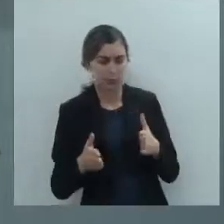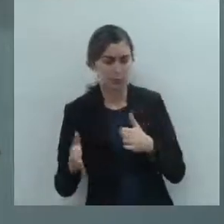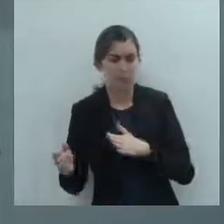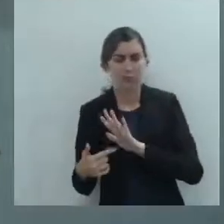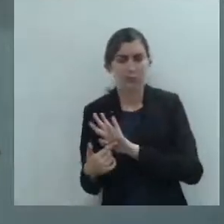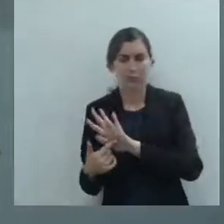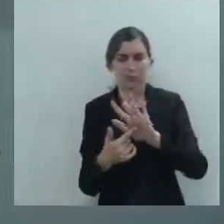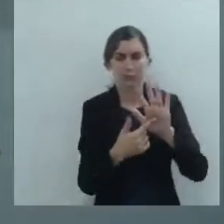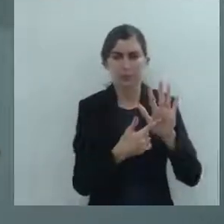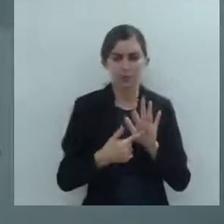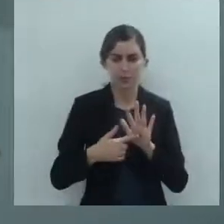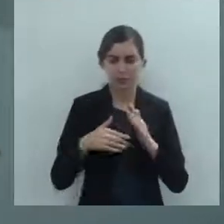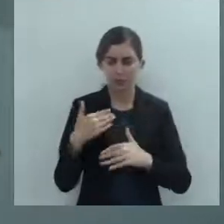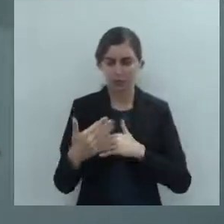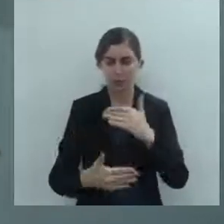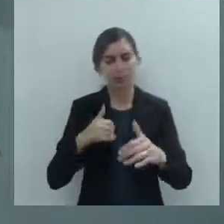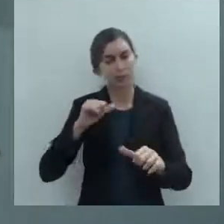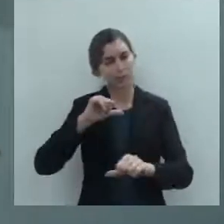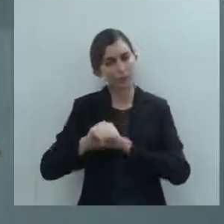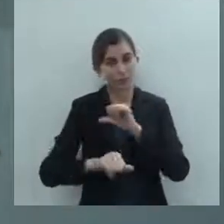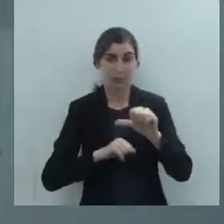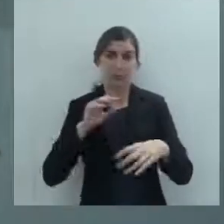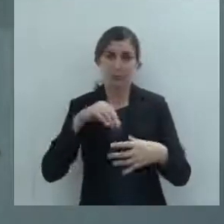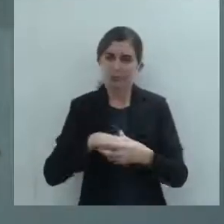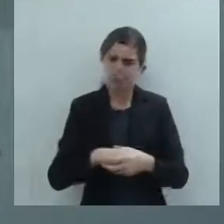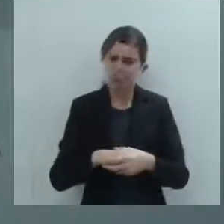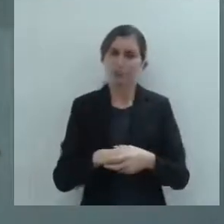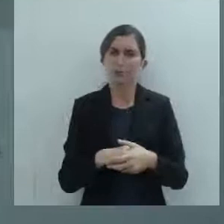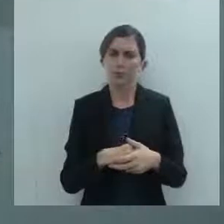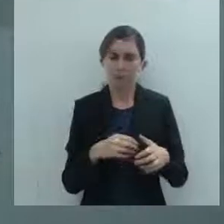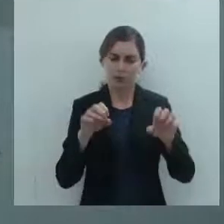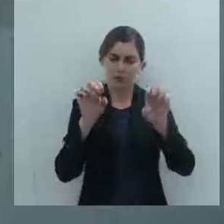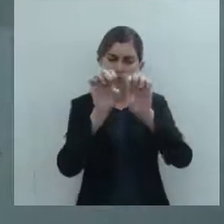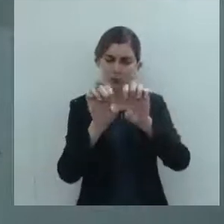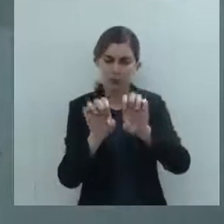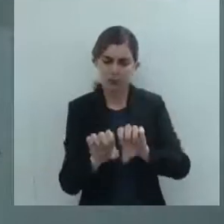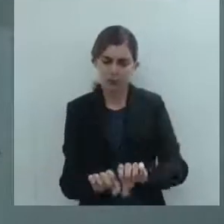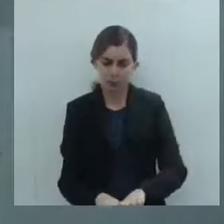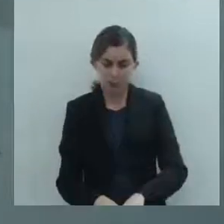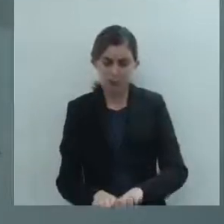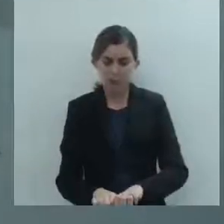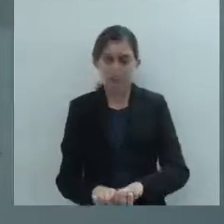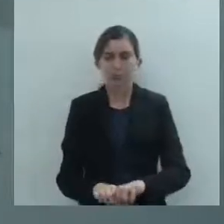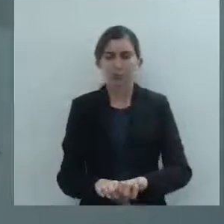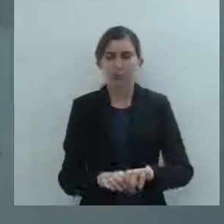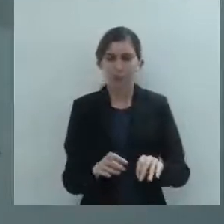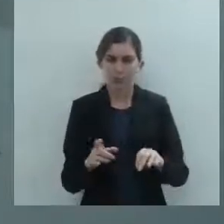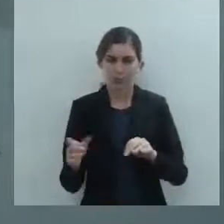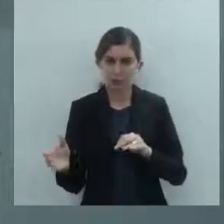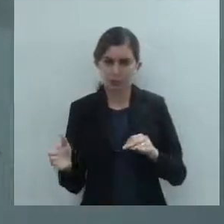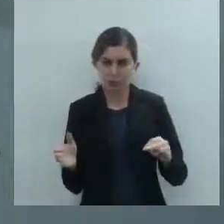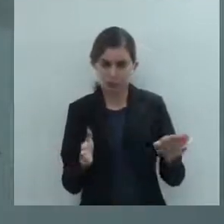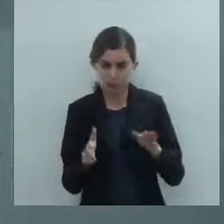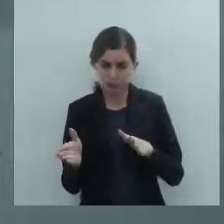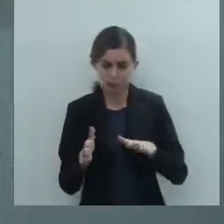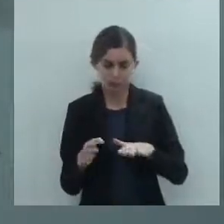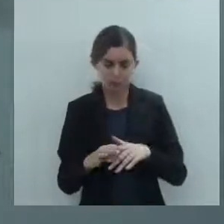mostram o processo de mudança dentro daquela estrutura daquele recorte temporal